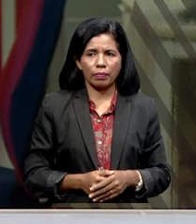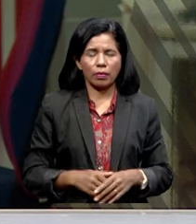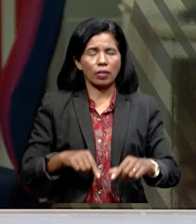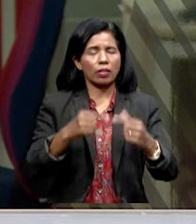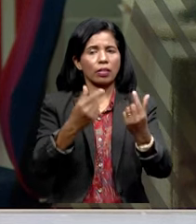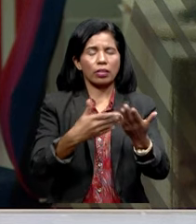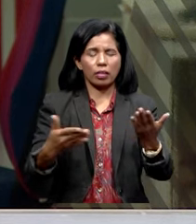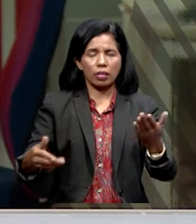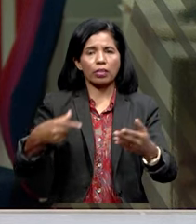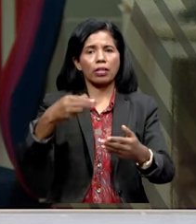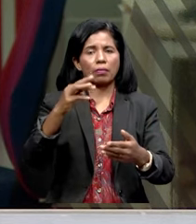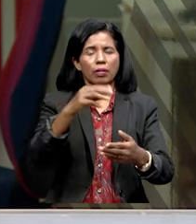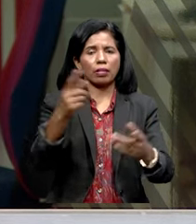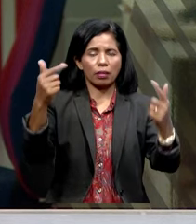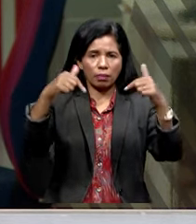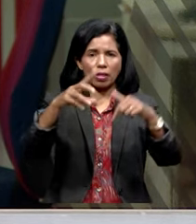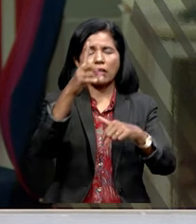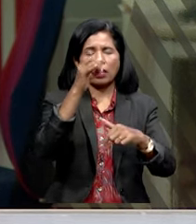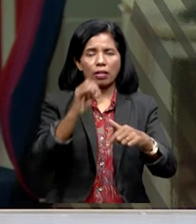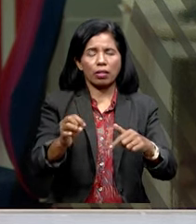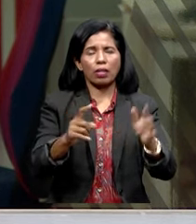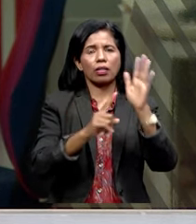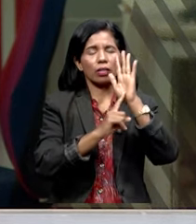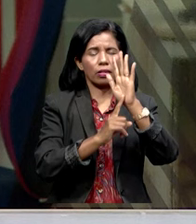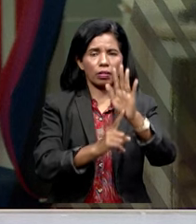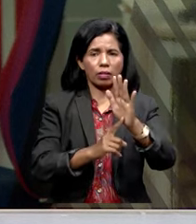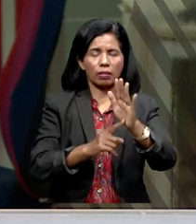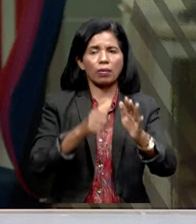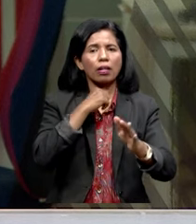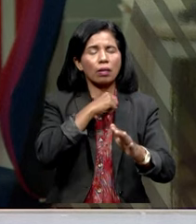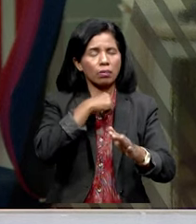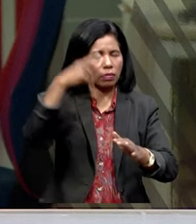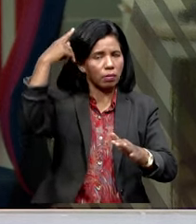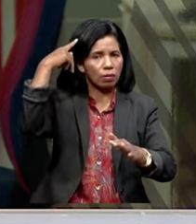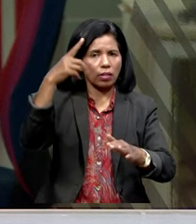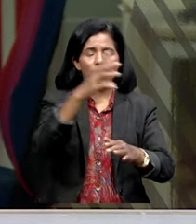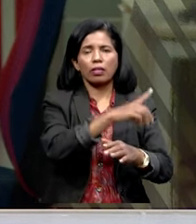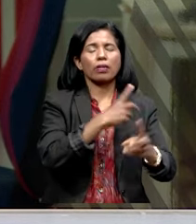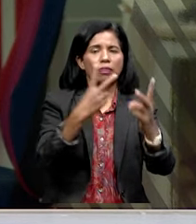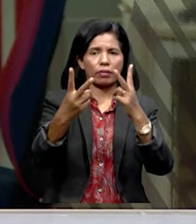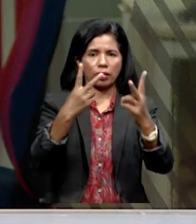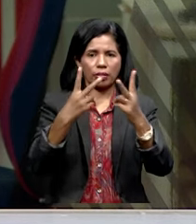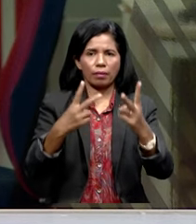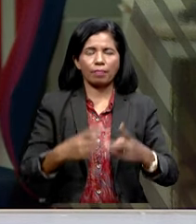Equipamento GMN Antó e Hadili, rodejado a transmissão direta para Santo Padre Papa Francisco ne visita.